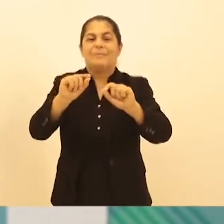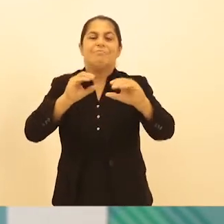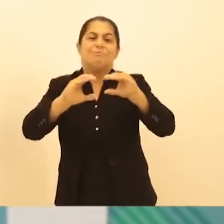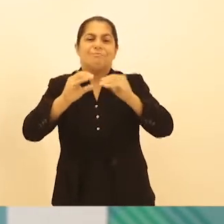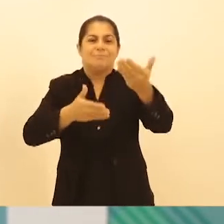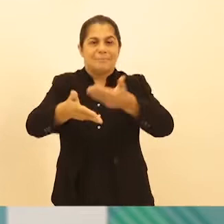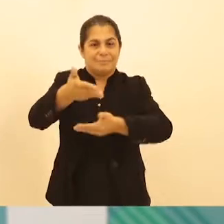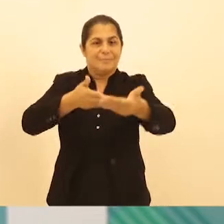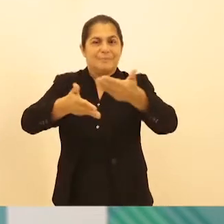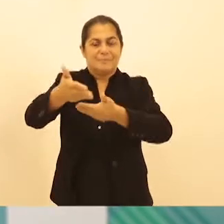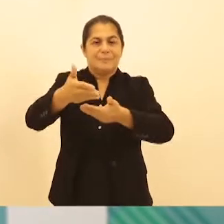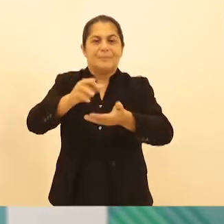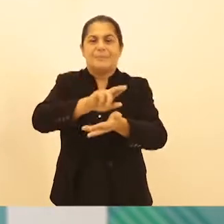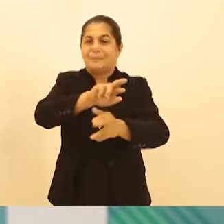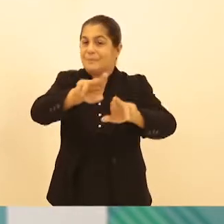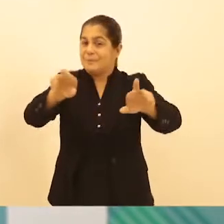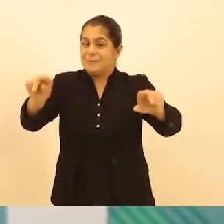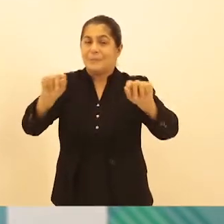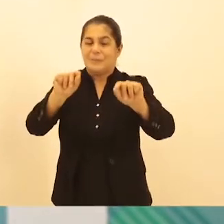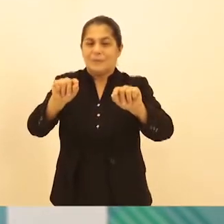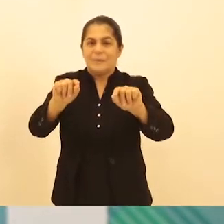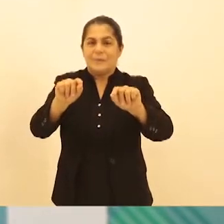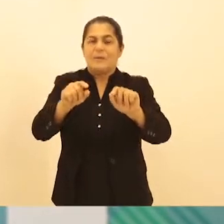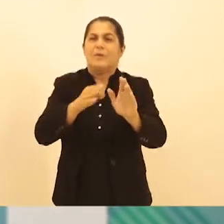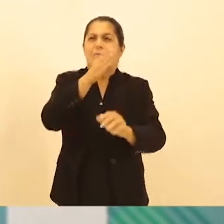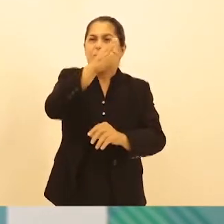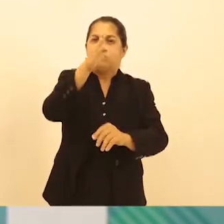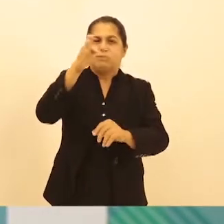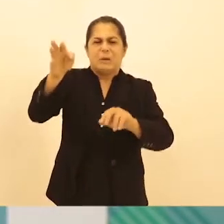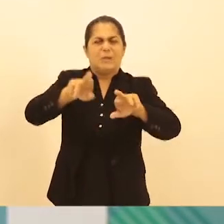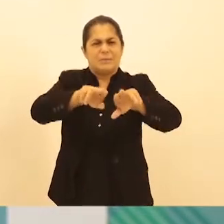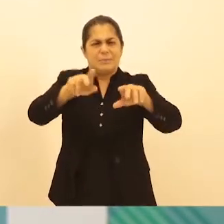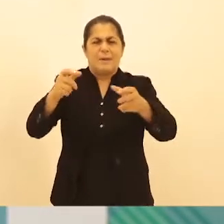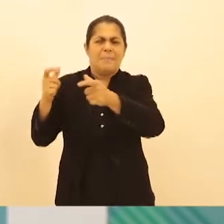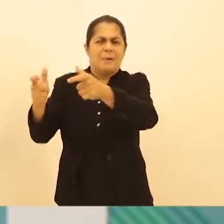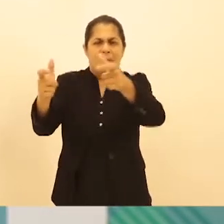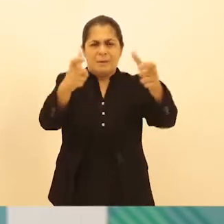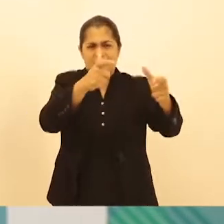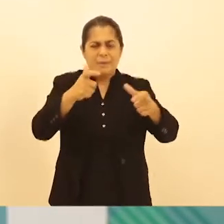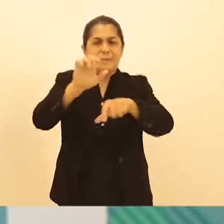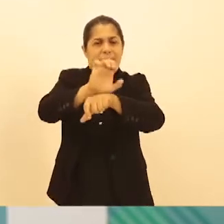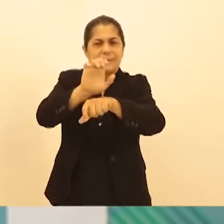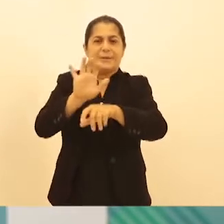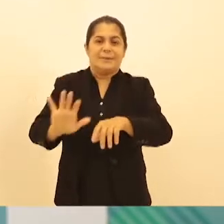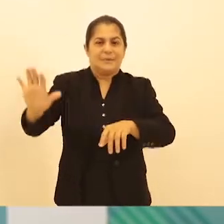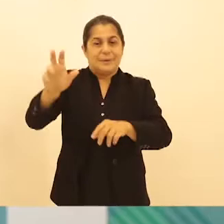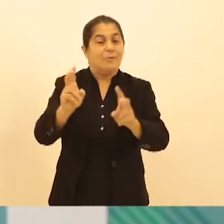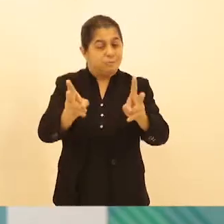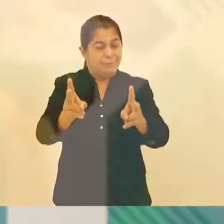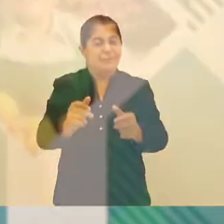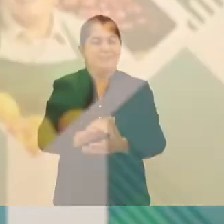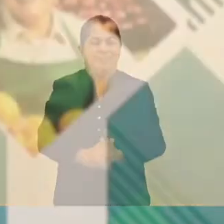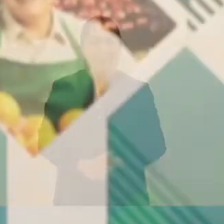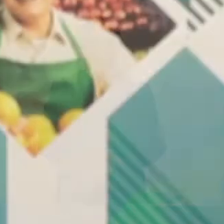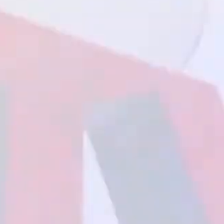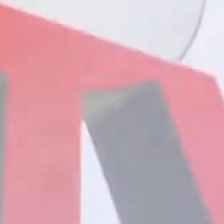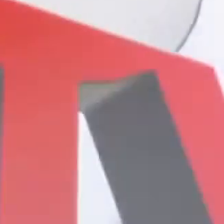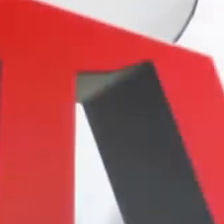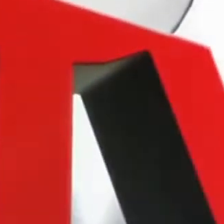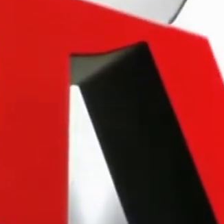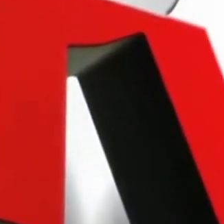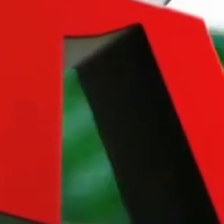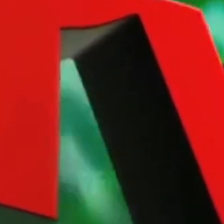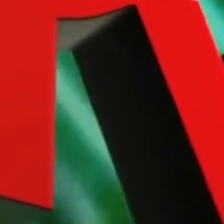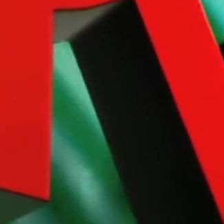e sobre as audiências públicas que estão sendo promovidas em diversos municípios do estado se cozem que o pv está no ar